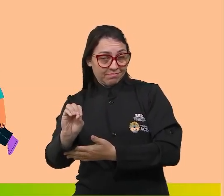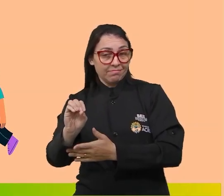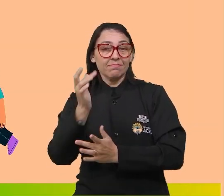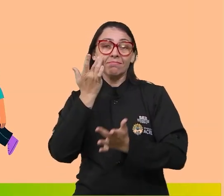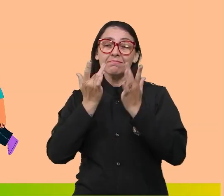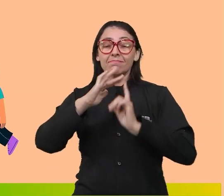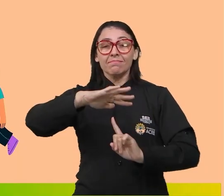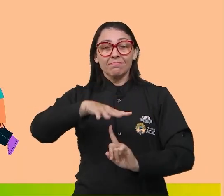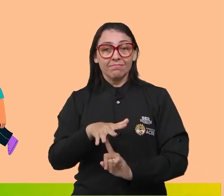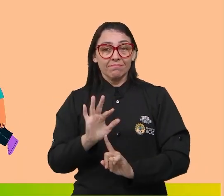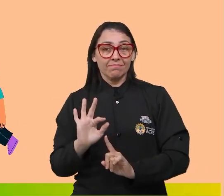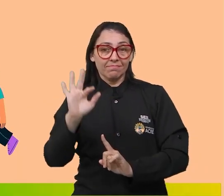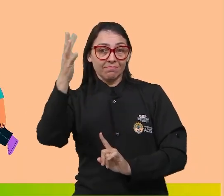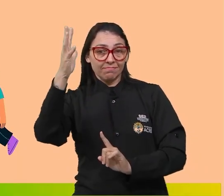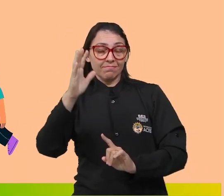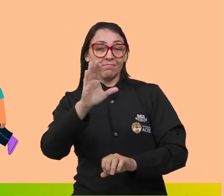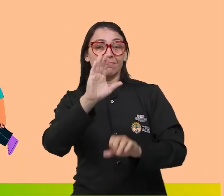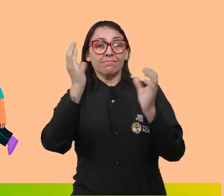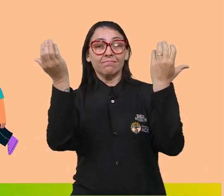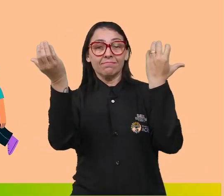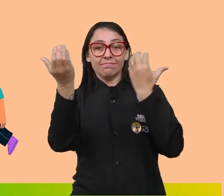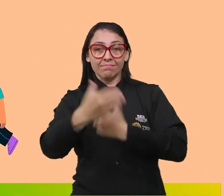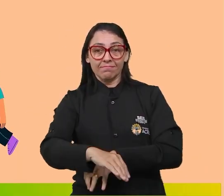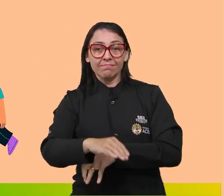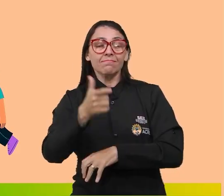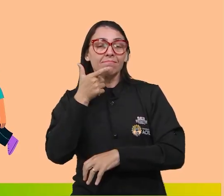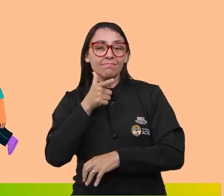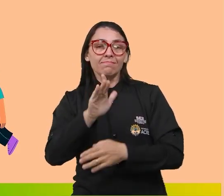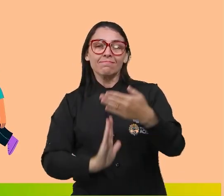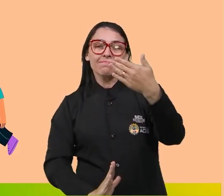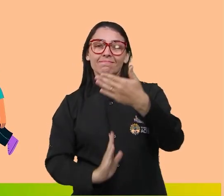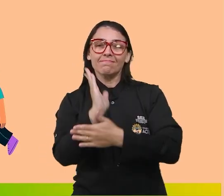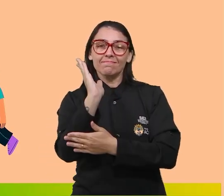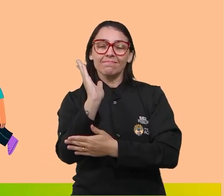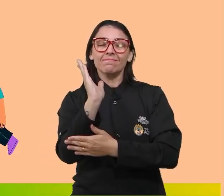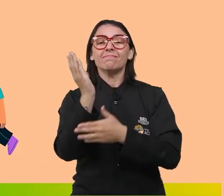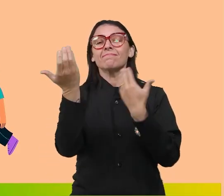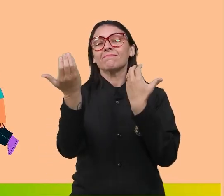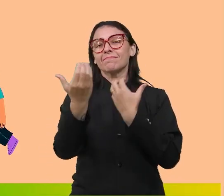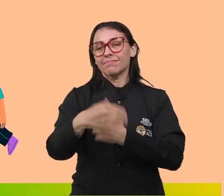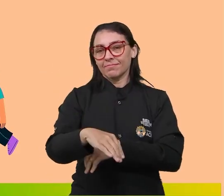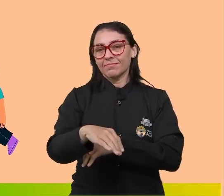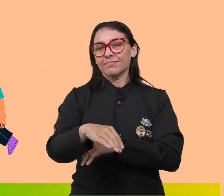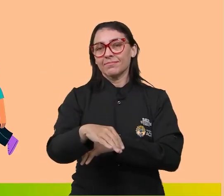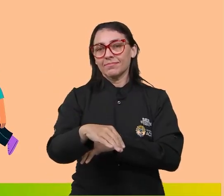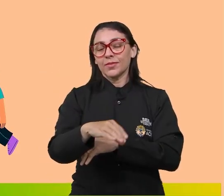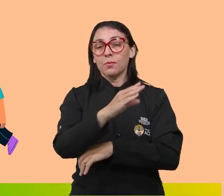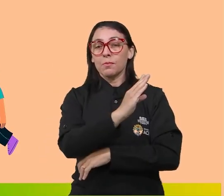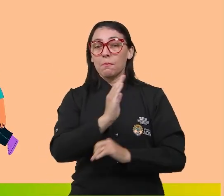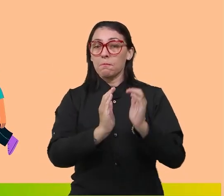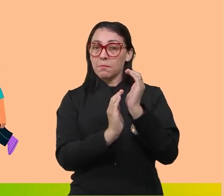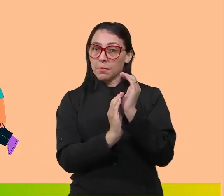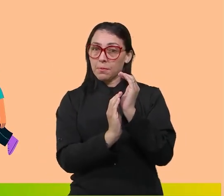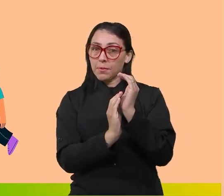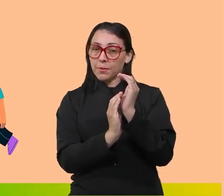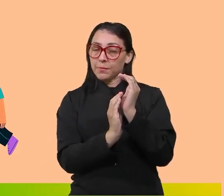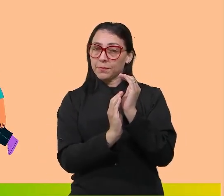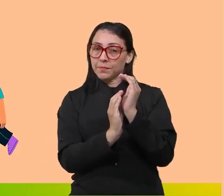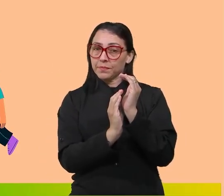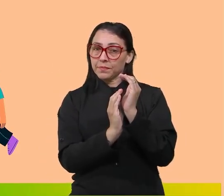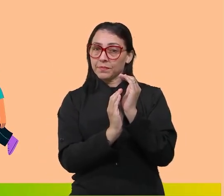que aconteceu um concurso, a qual eles ganharam esse concurso do Banco do Brasil. Vamos dar uma olhadinha